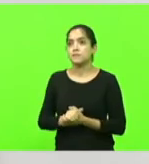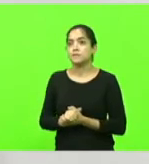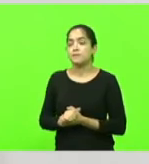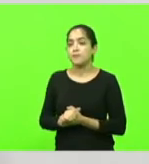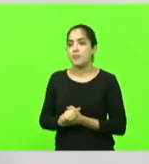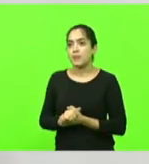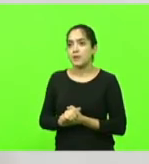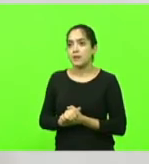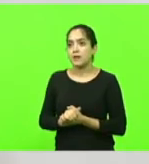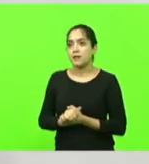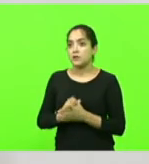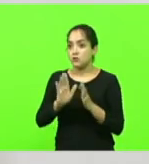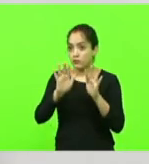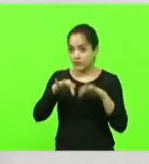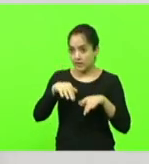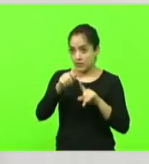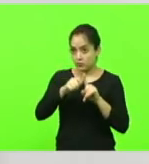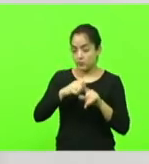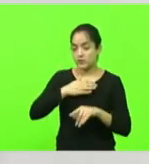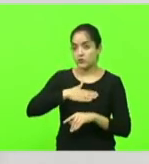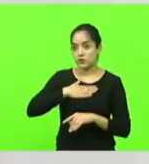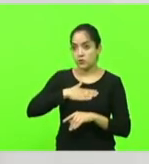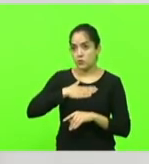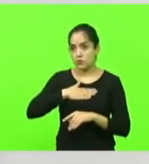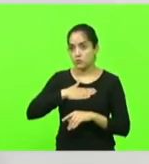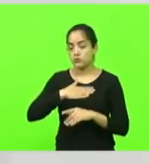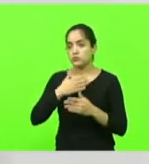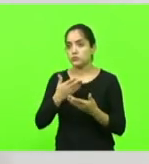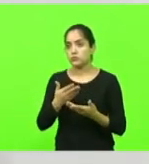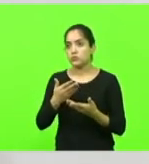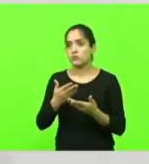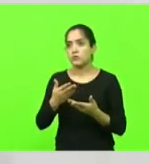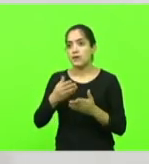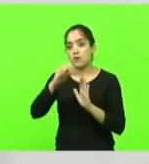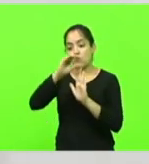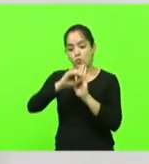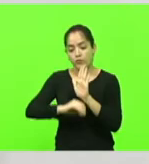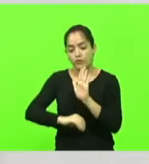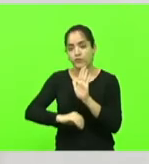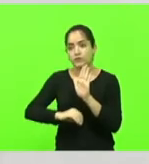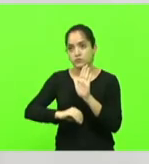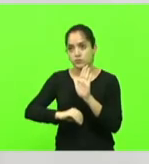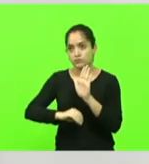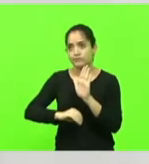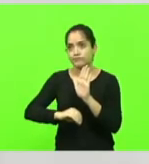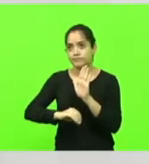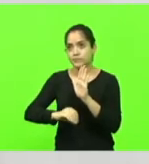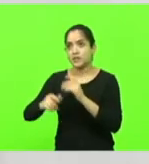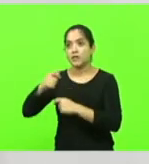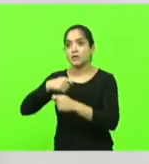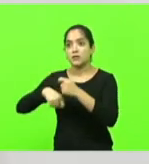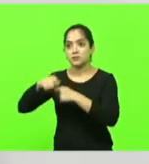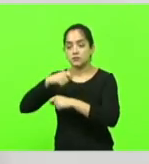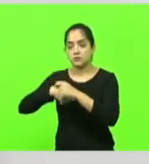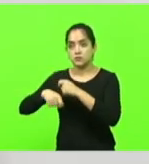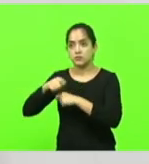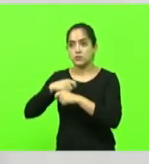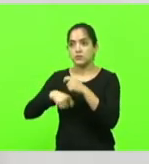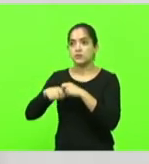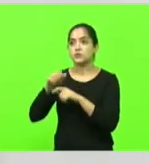No fim de agosto, a administração do CASEP recebeu um ofício do Departamento de Administração Socioeducativa do